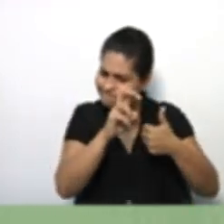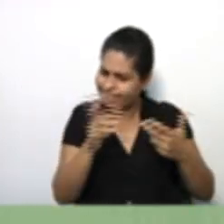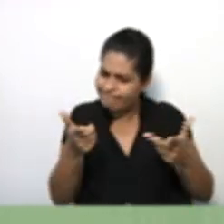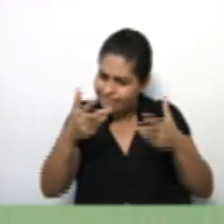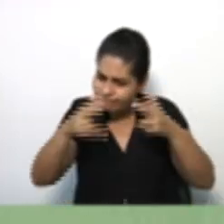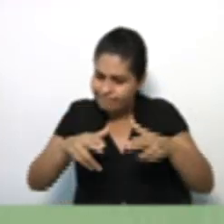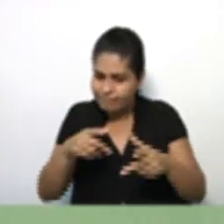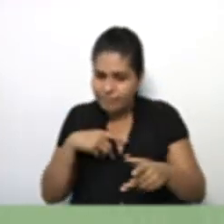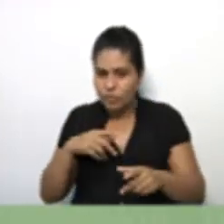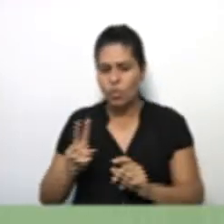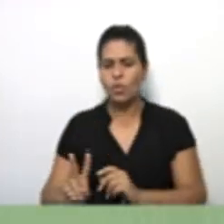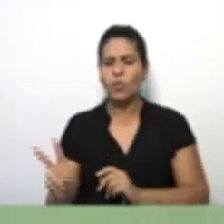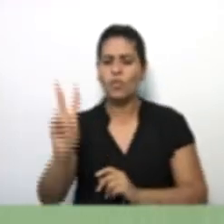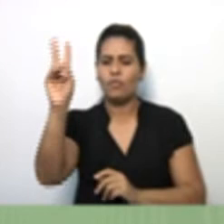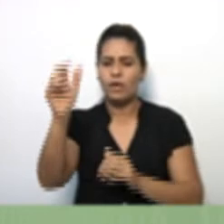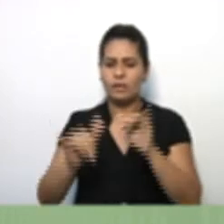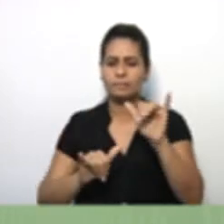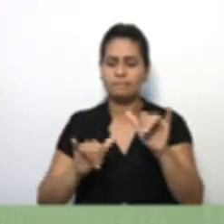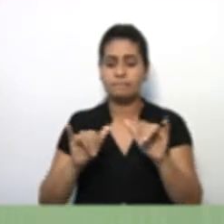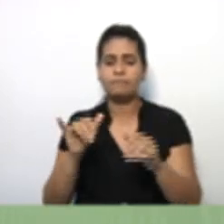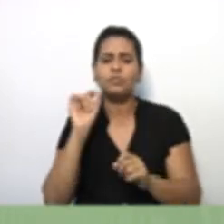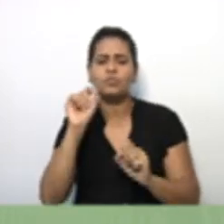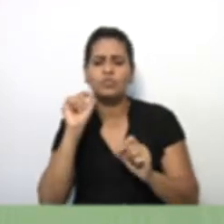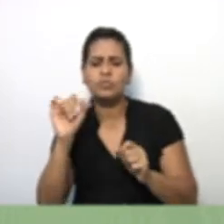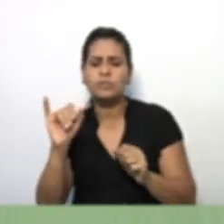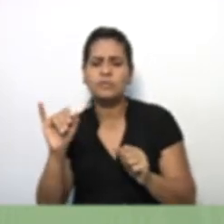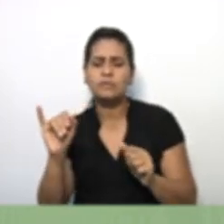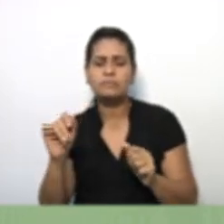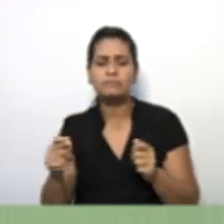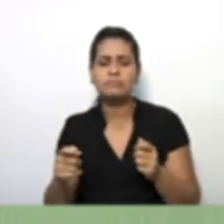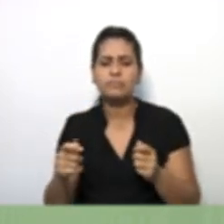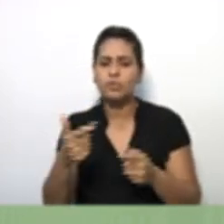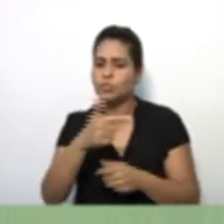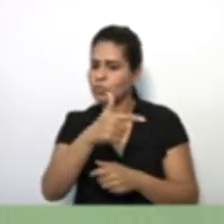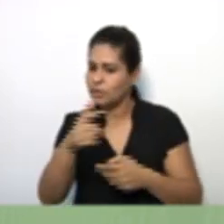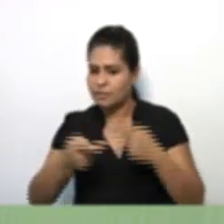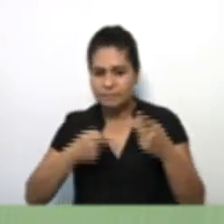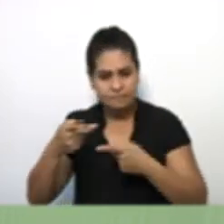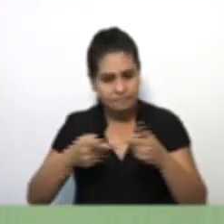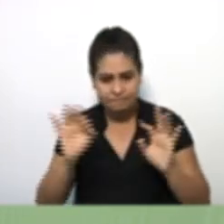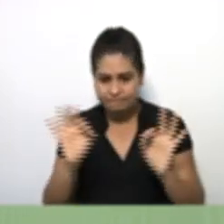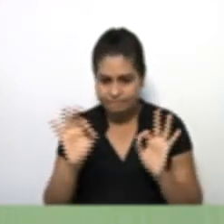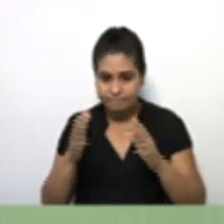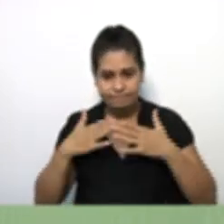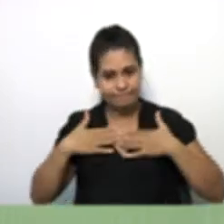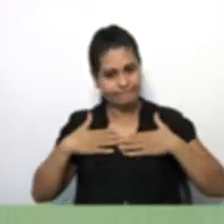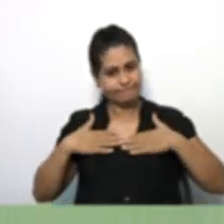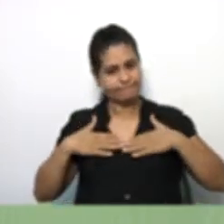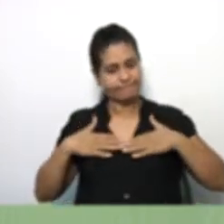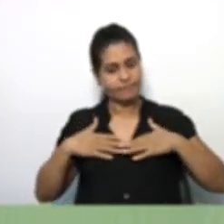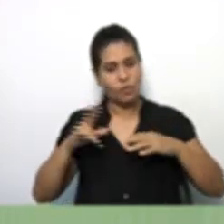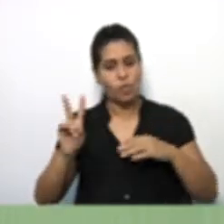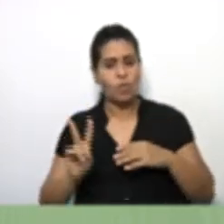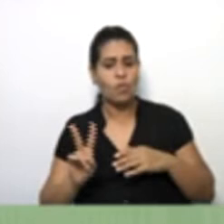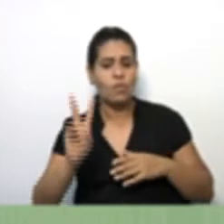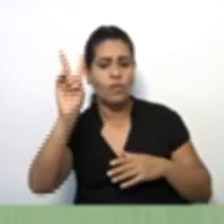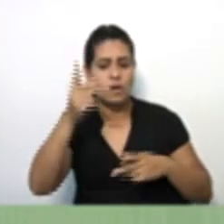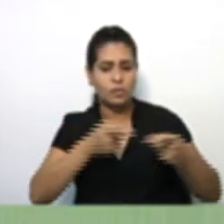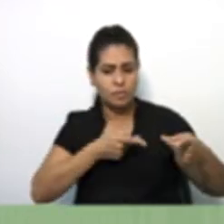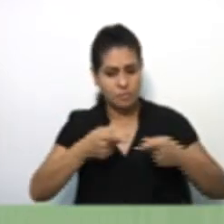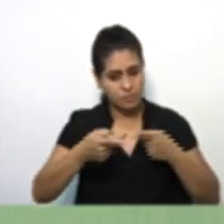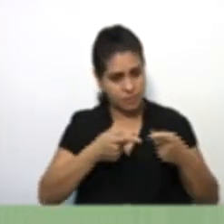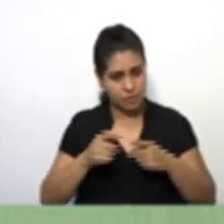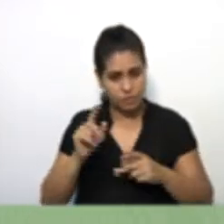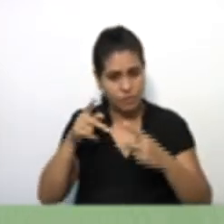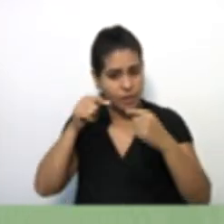Seria o quê? O valor do planejamento, ó, não está nos planos. Veja bem, calma. O valor do planejamento não está